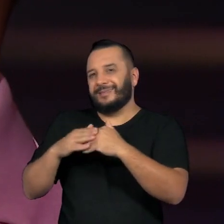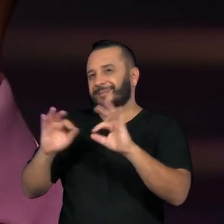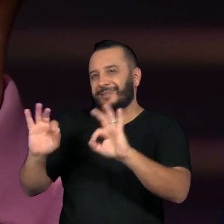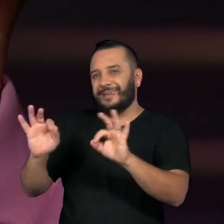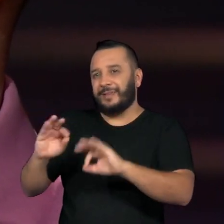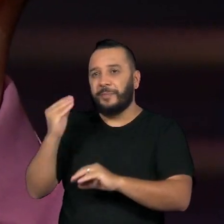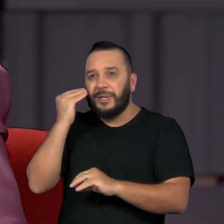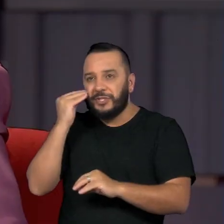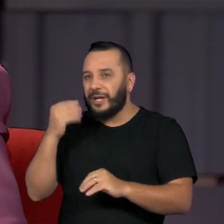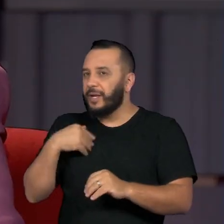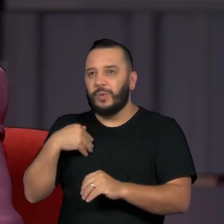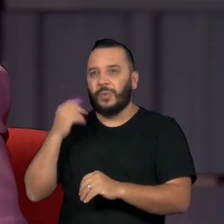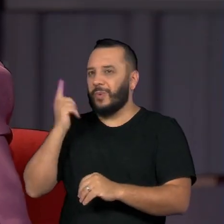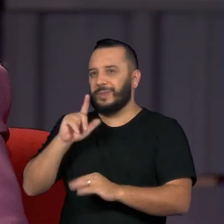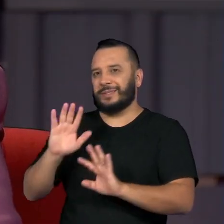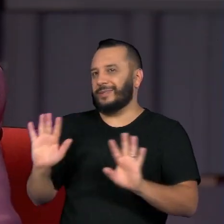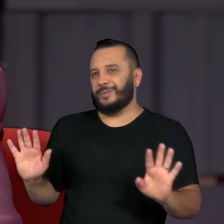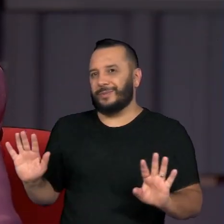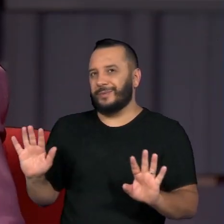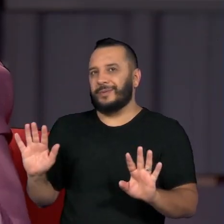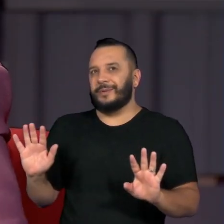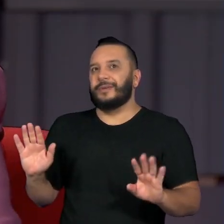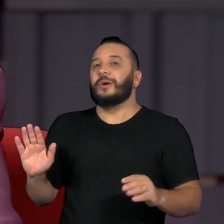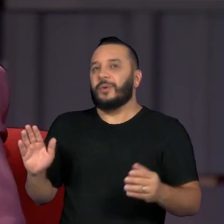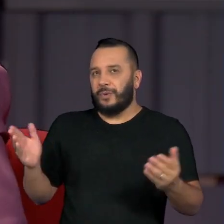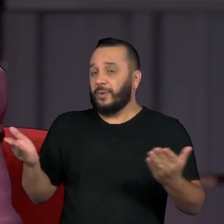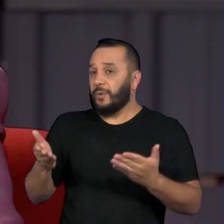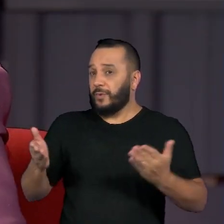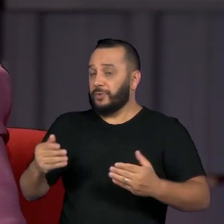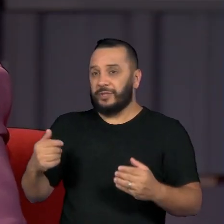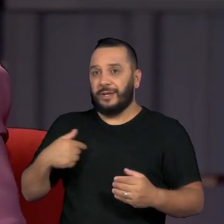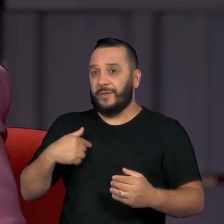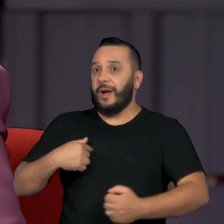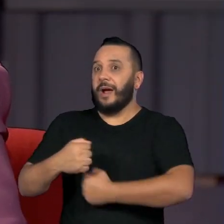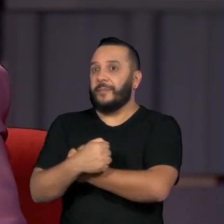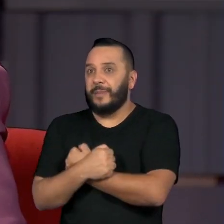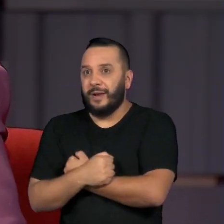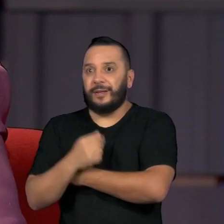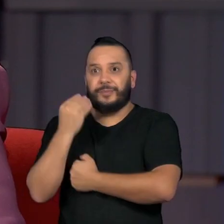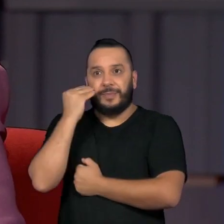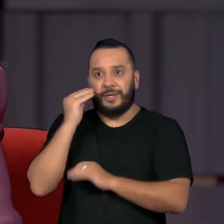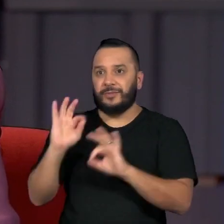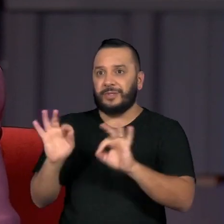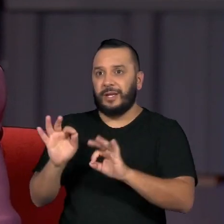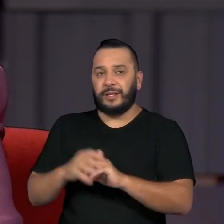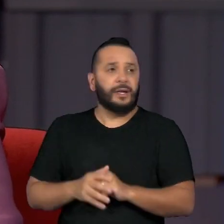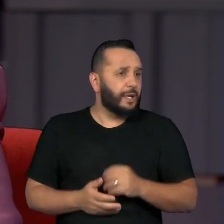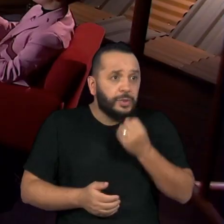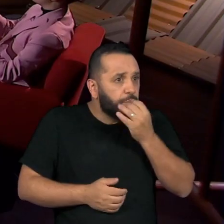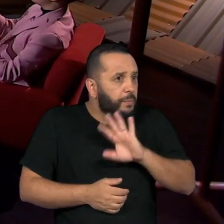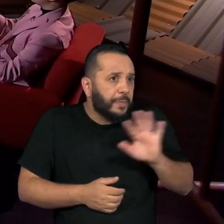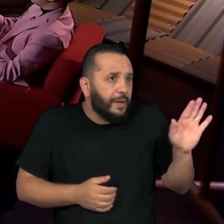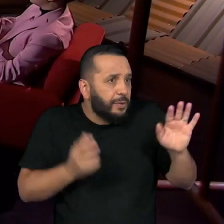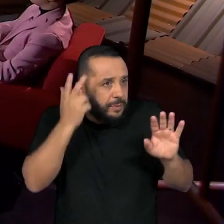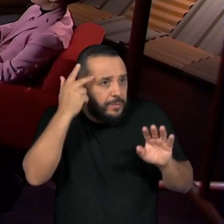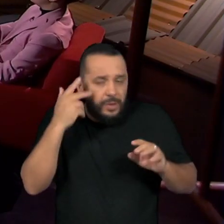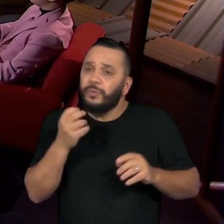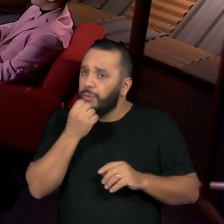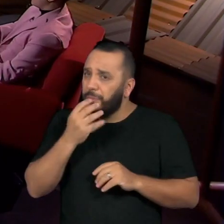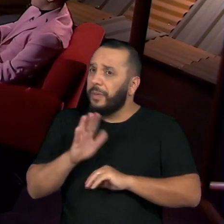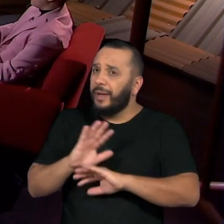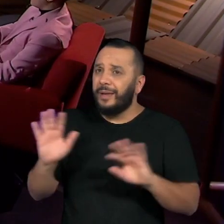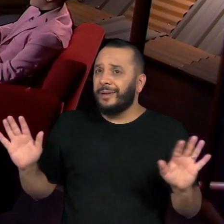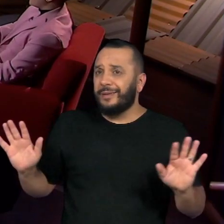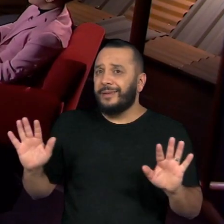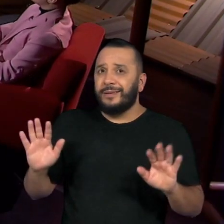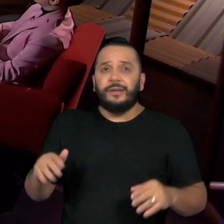eu não consigo. É por isso que hoje eu não sou uma adulta que abraça, que beija. Então, assim... tudo bem. E tudo bem, a gente pode explicar ter isso.